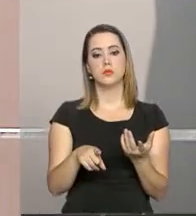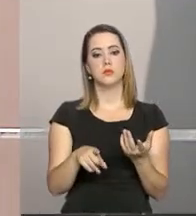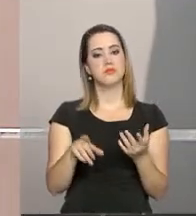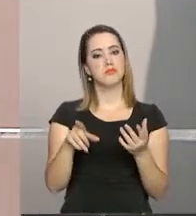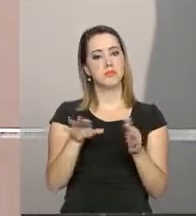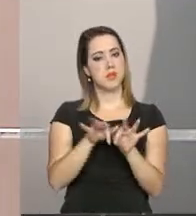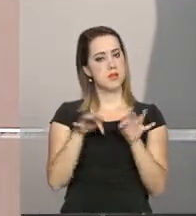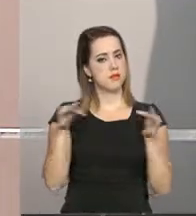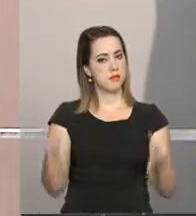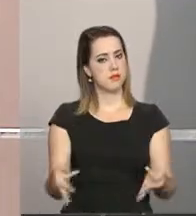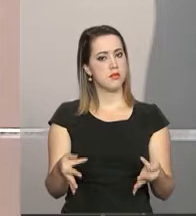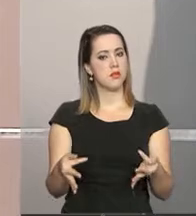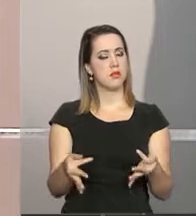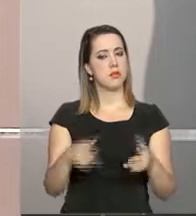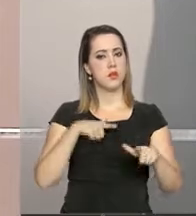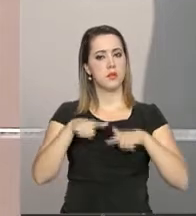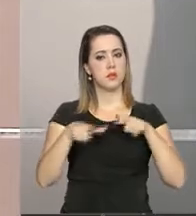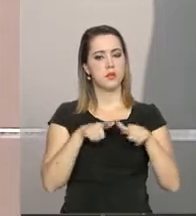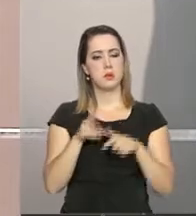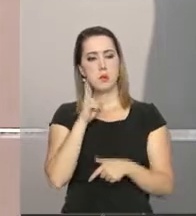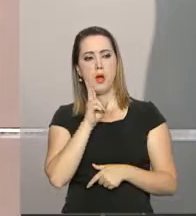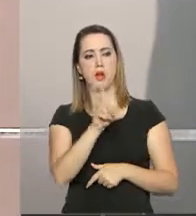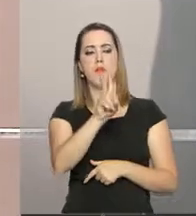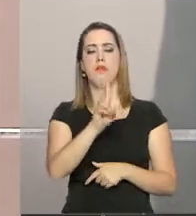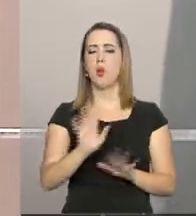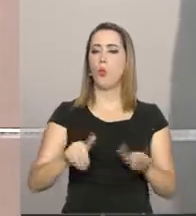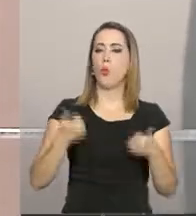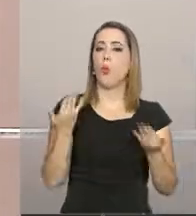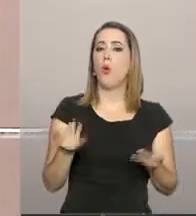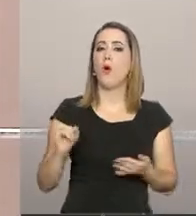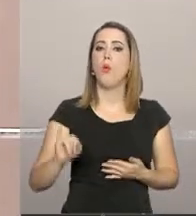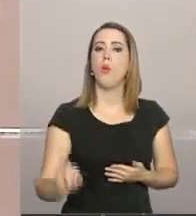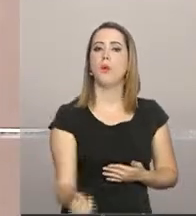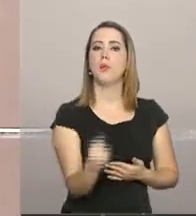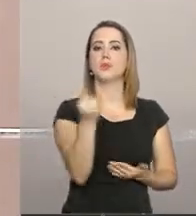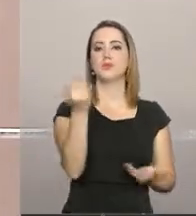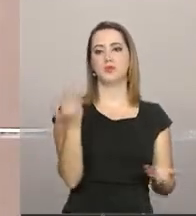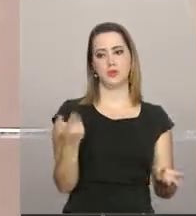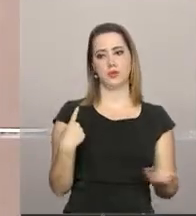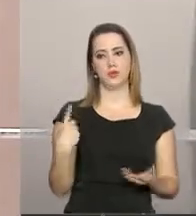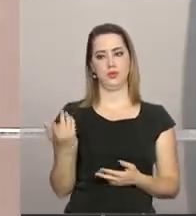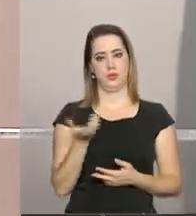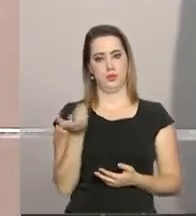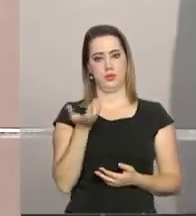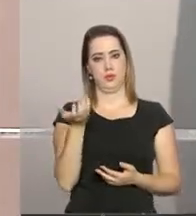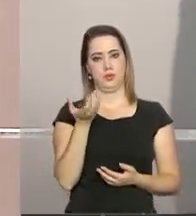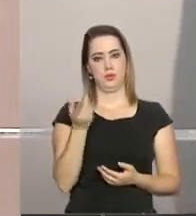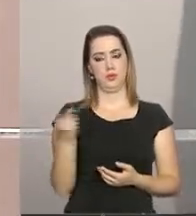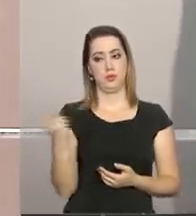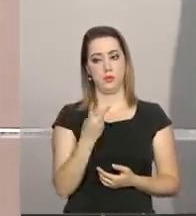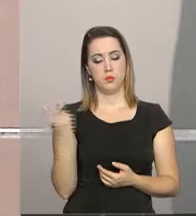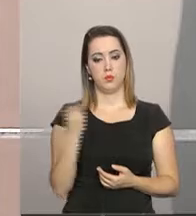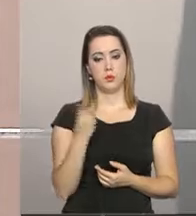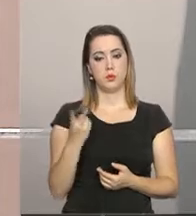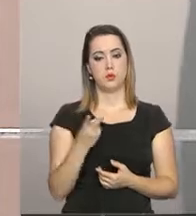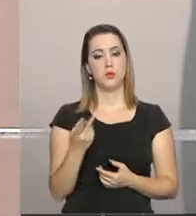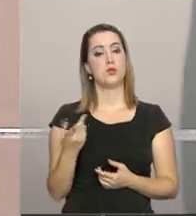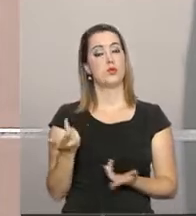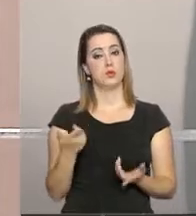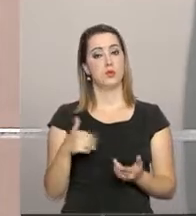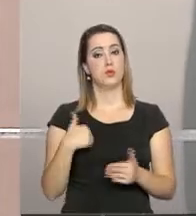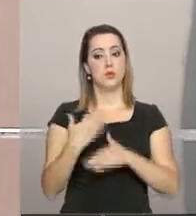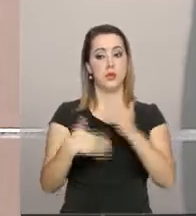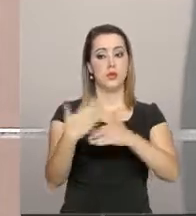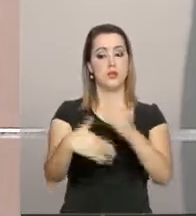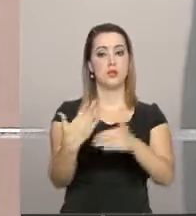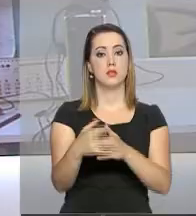prática de identificar essas oportunidades, e o que queremos os dois lados é acelerar